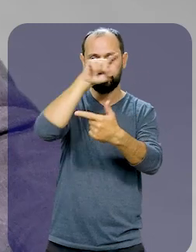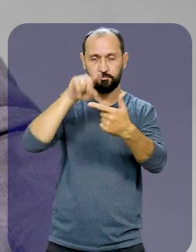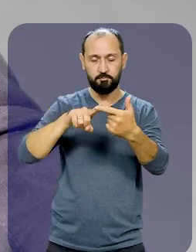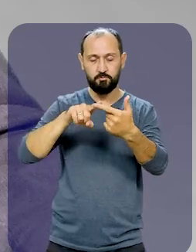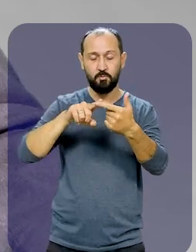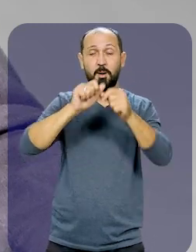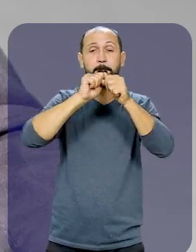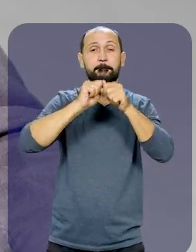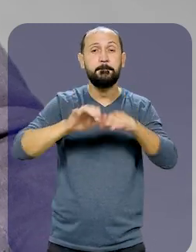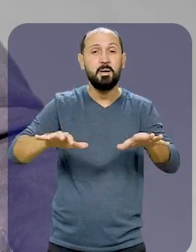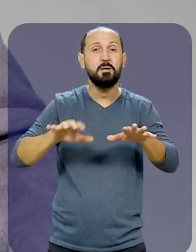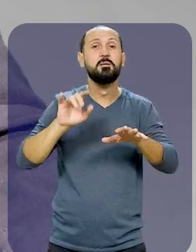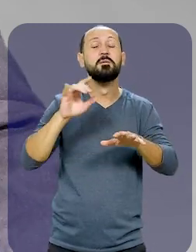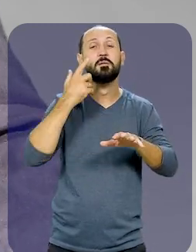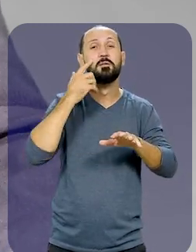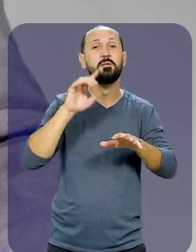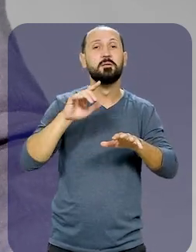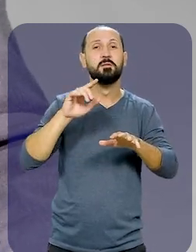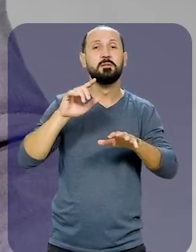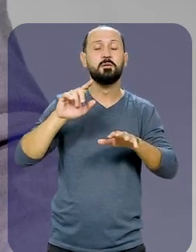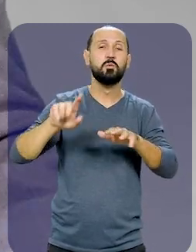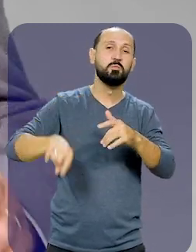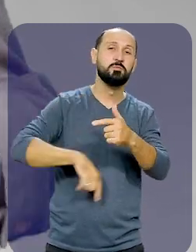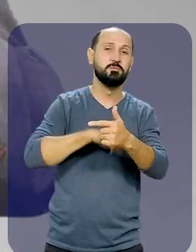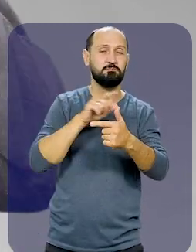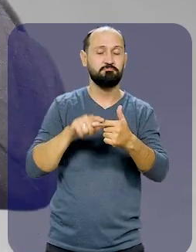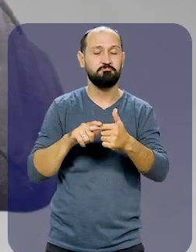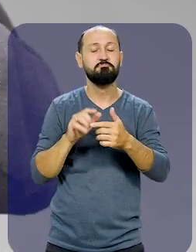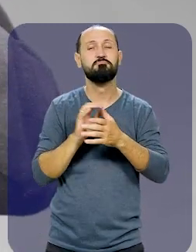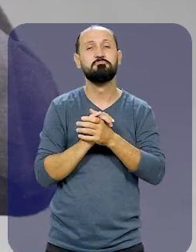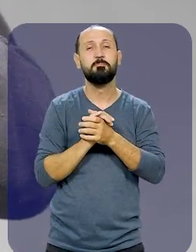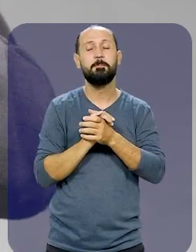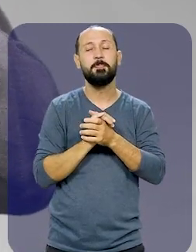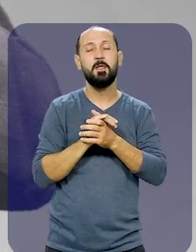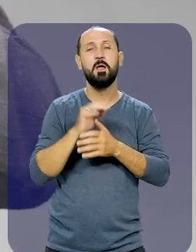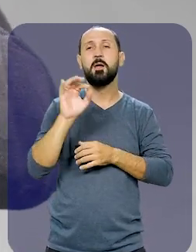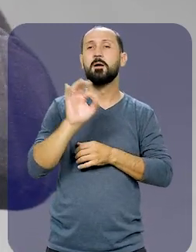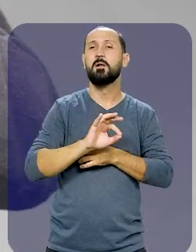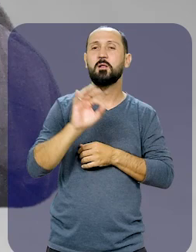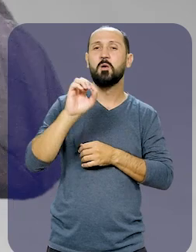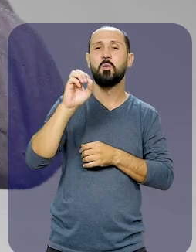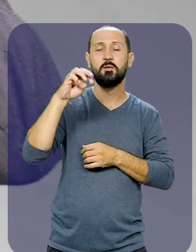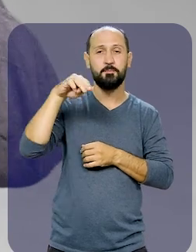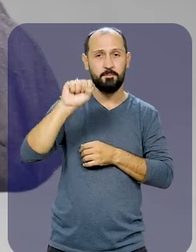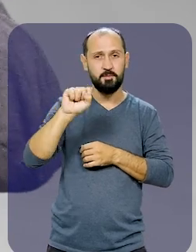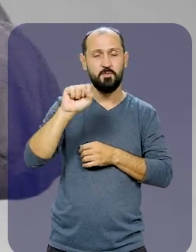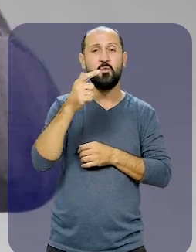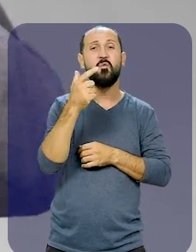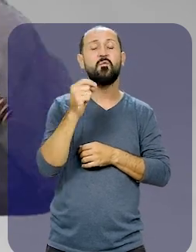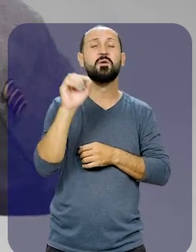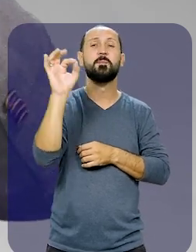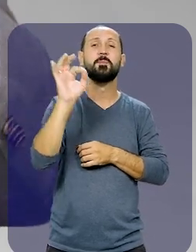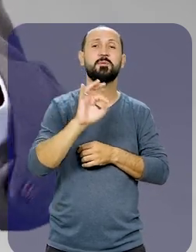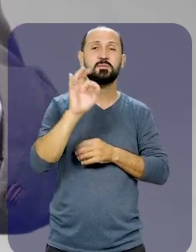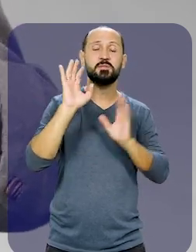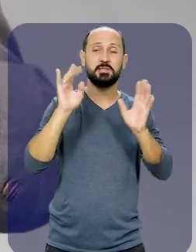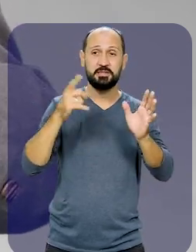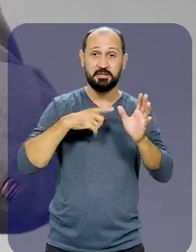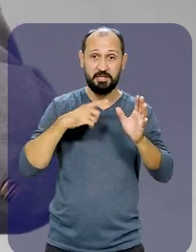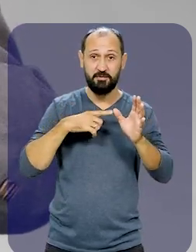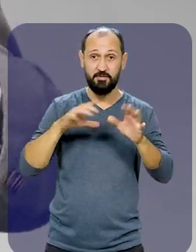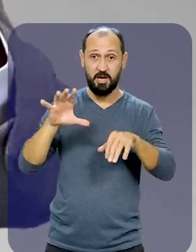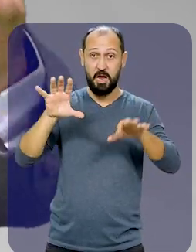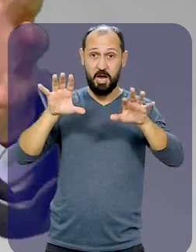pandemia, que será do pós-Covid. A projeção da OMS é de que 20% de quem